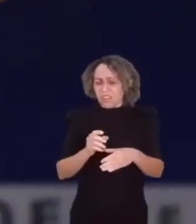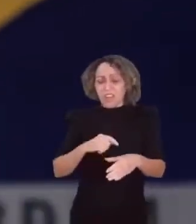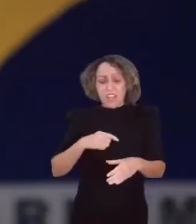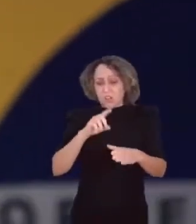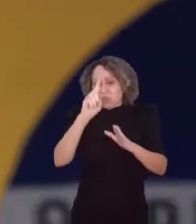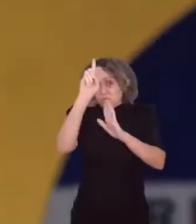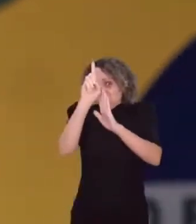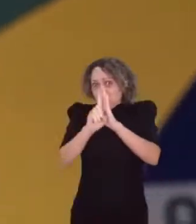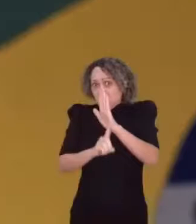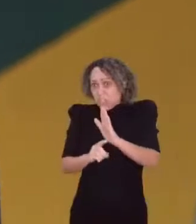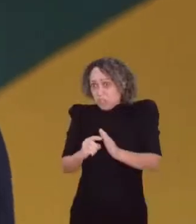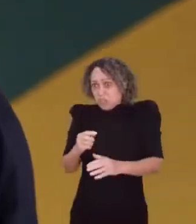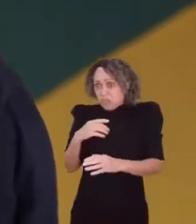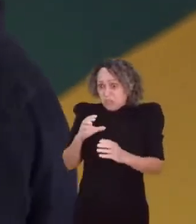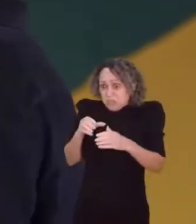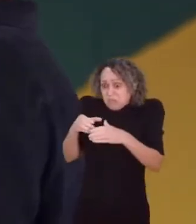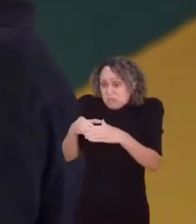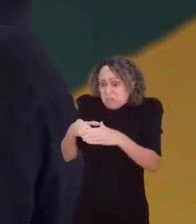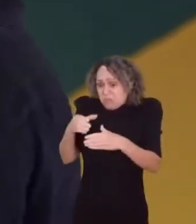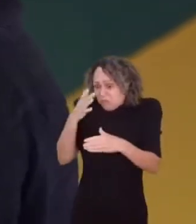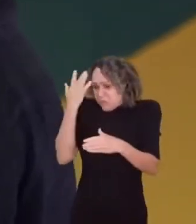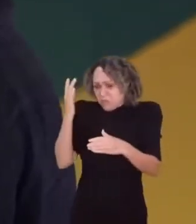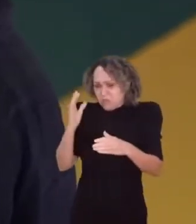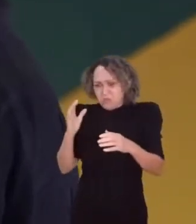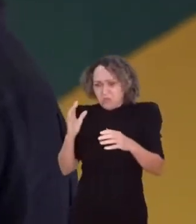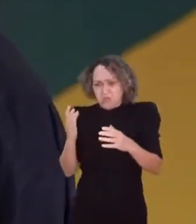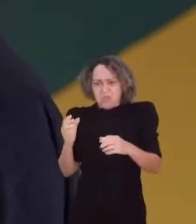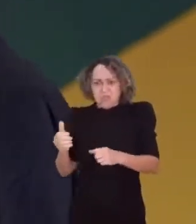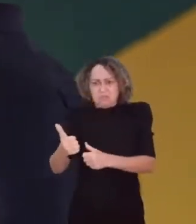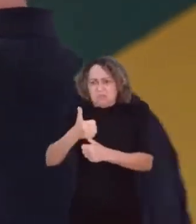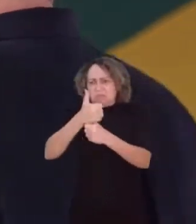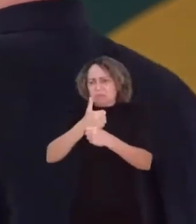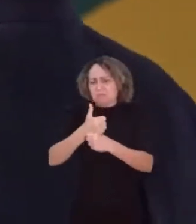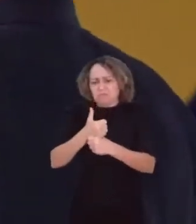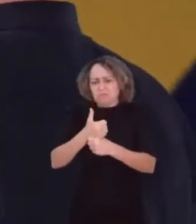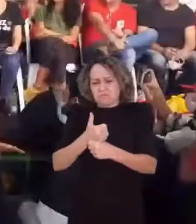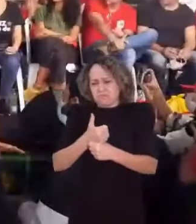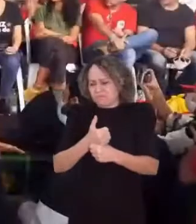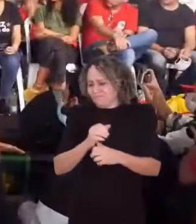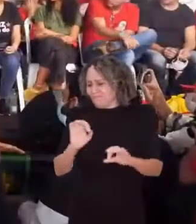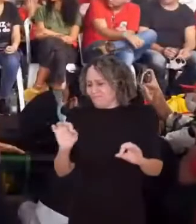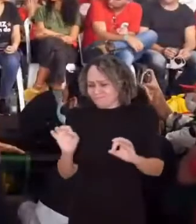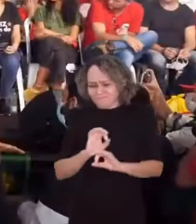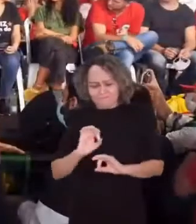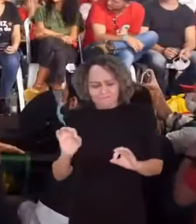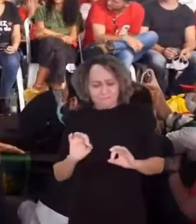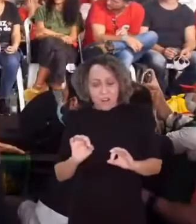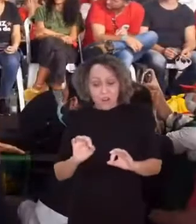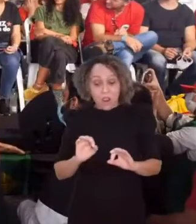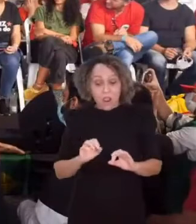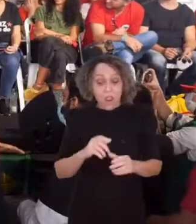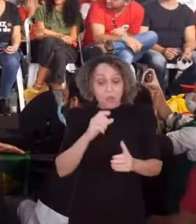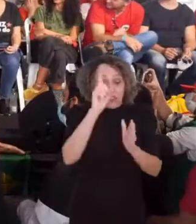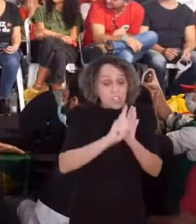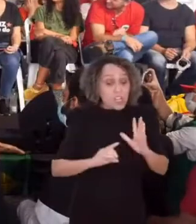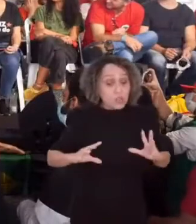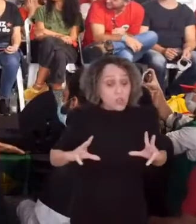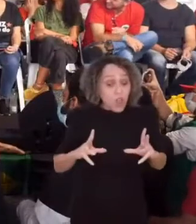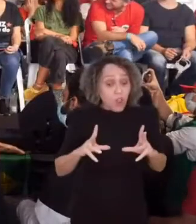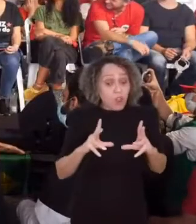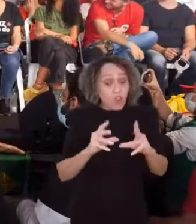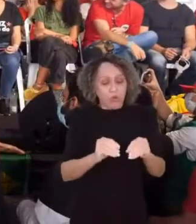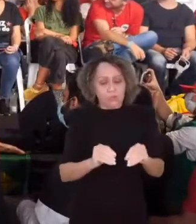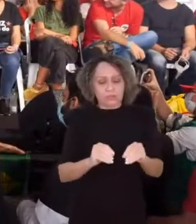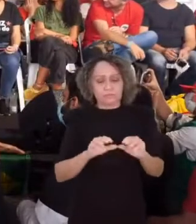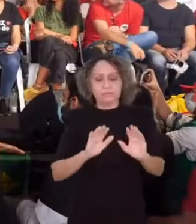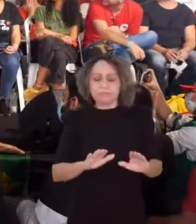isso, eu queria dizer a quarta coisa importante. Eu estou particularmente feliz por